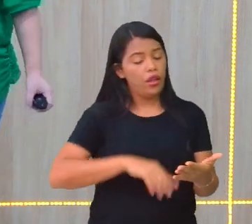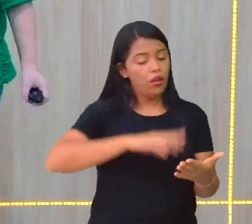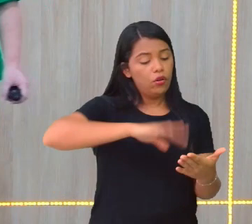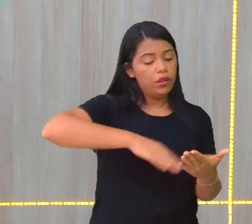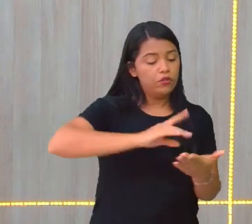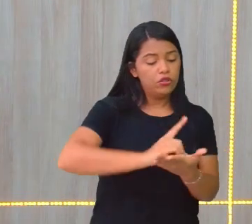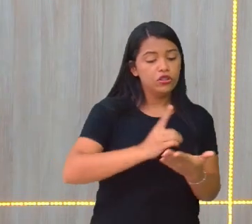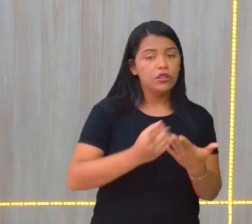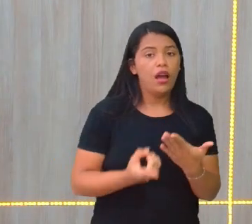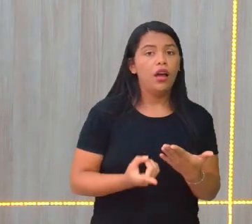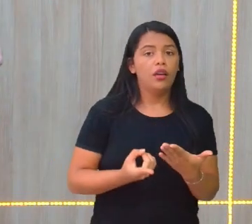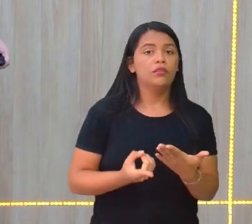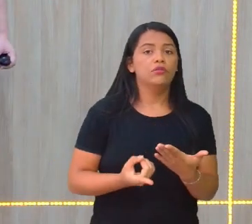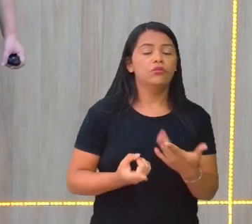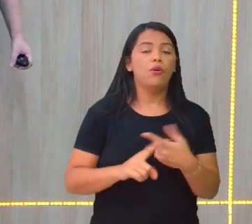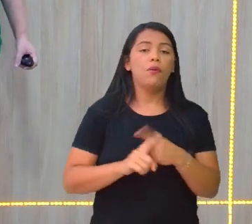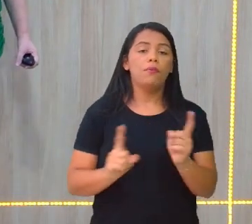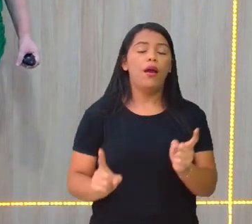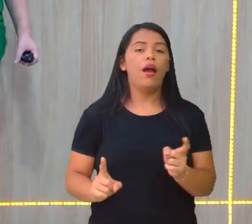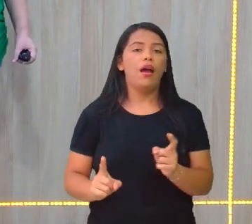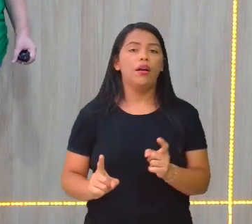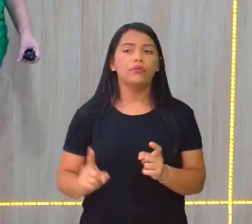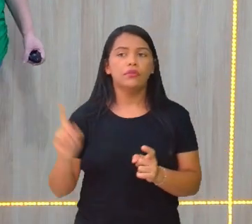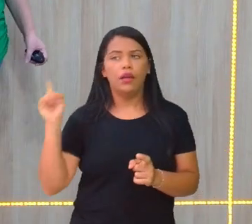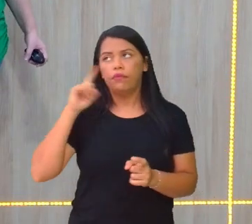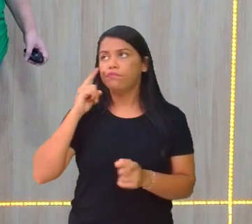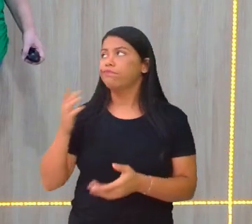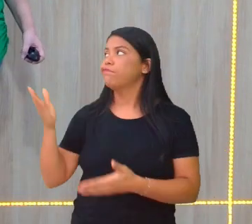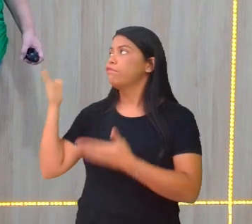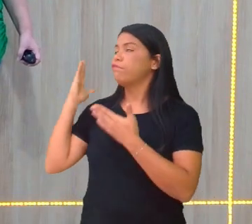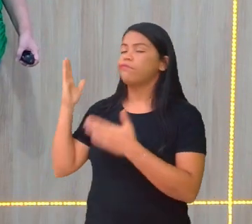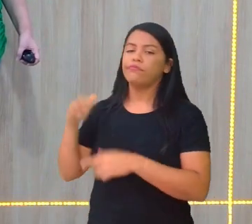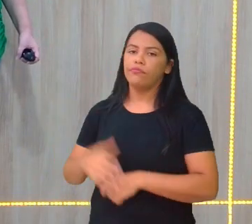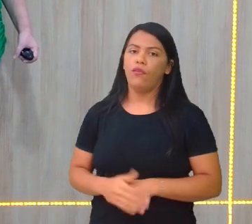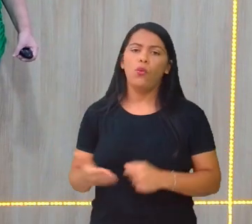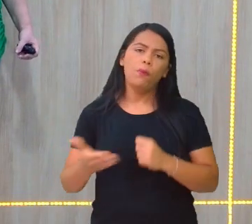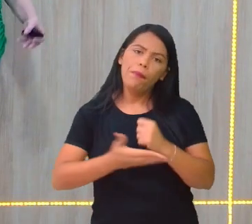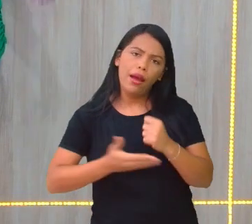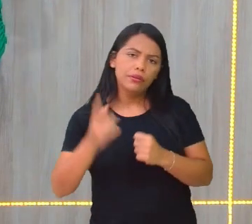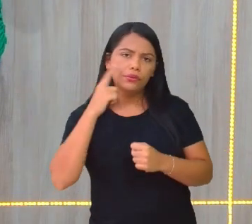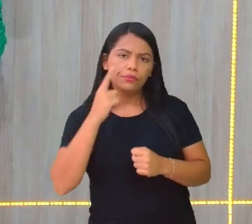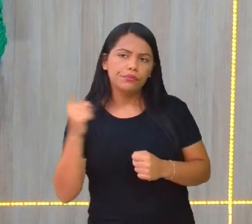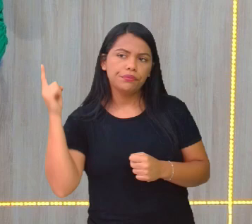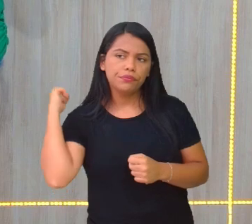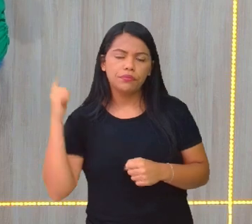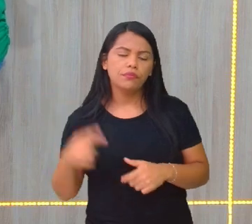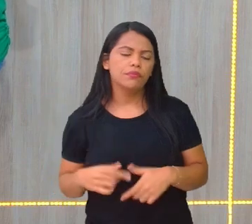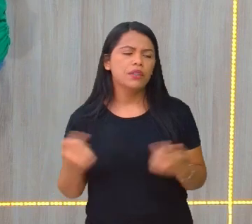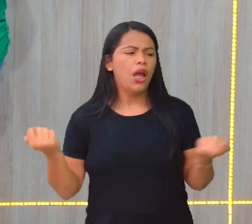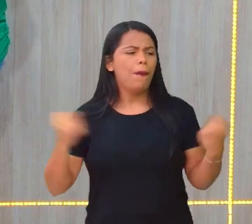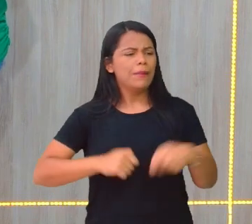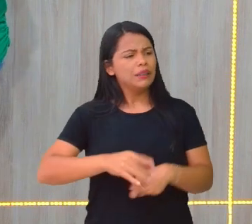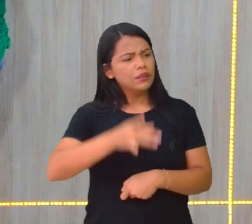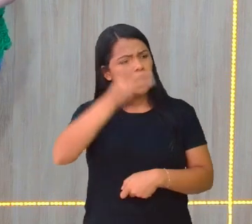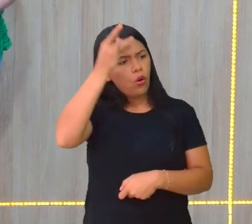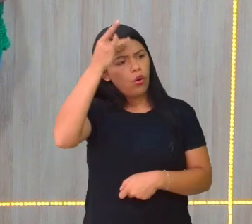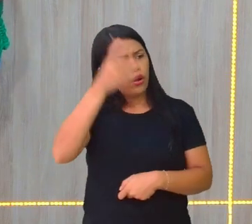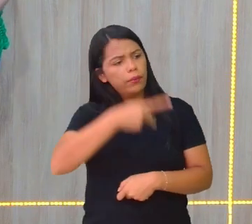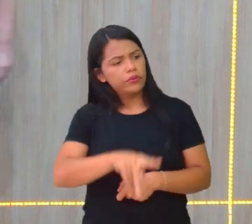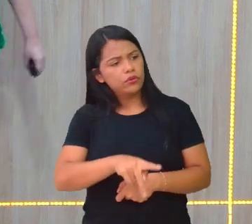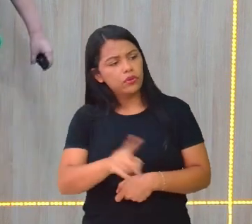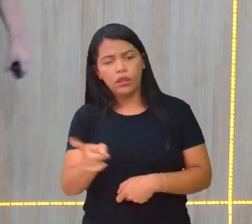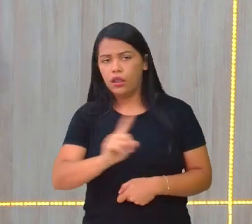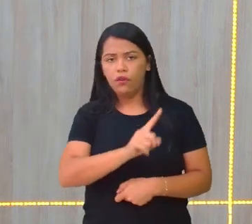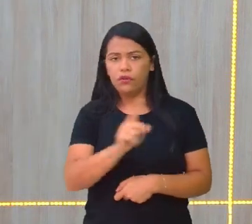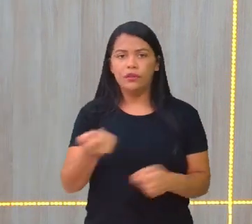didático. Mas, basicamente, é isso. Tenho que declarar isso, professora? Não. Você tem que fazer as conexões sobre